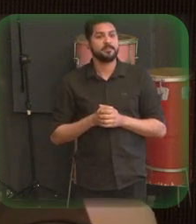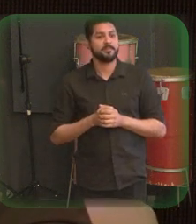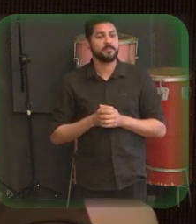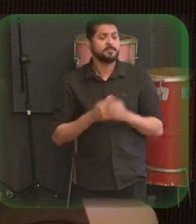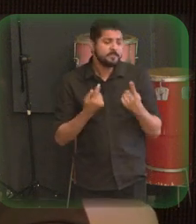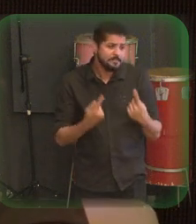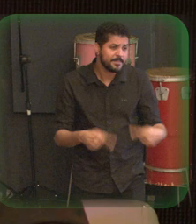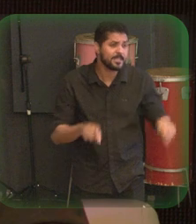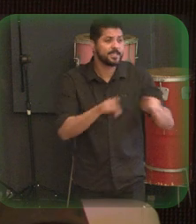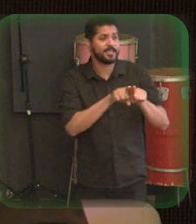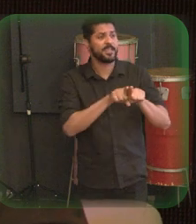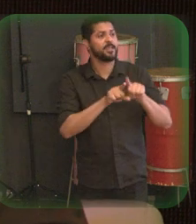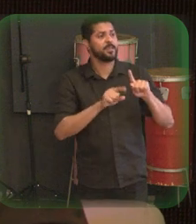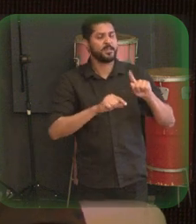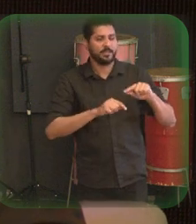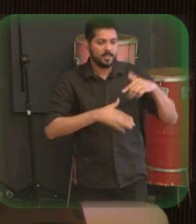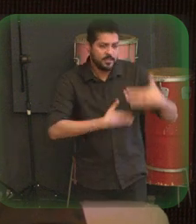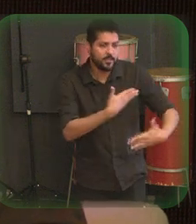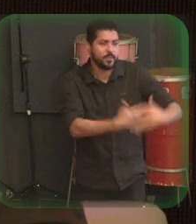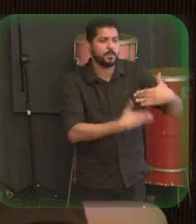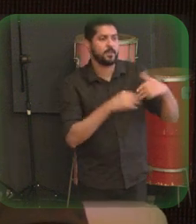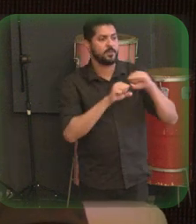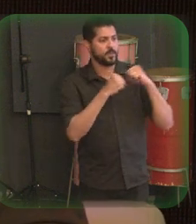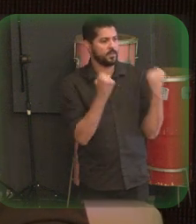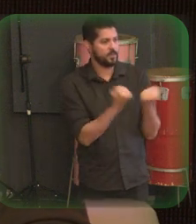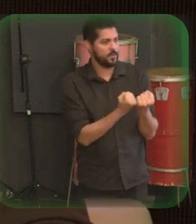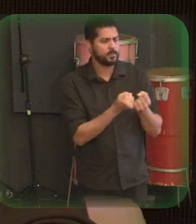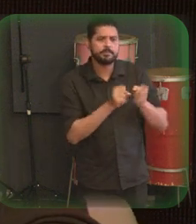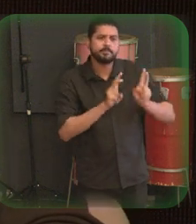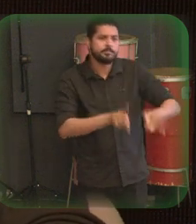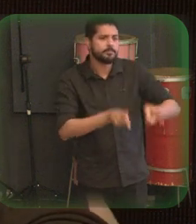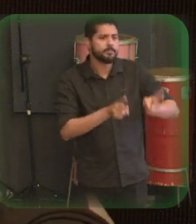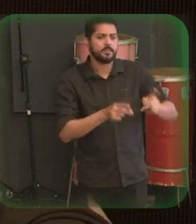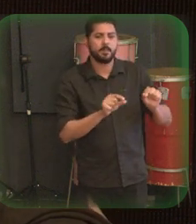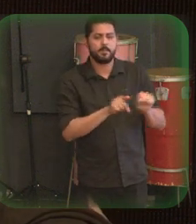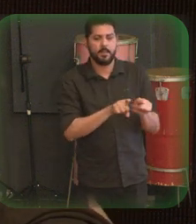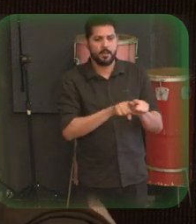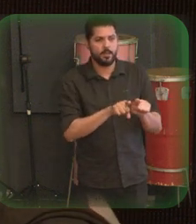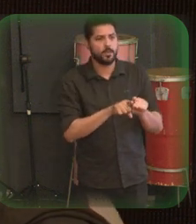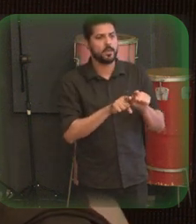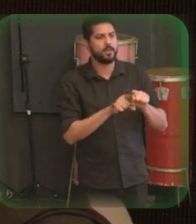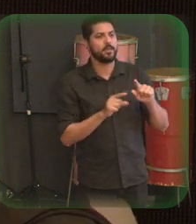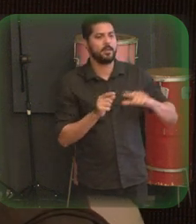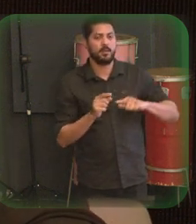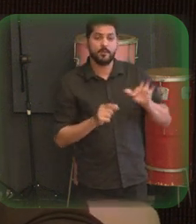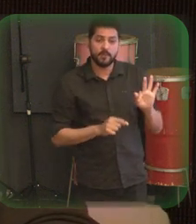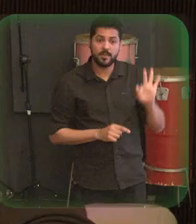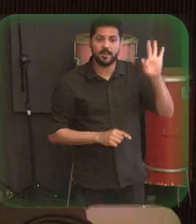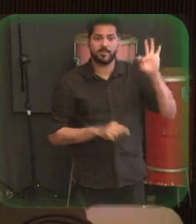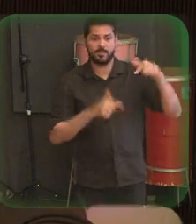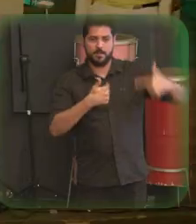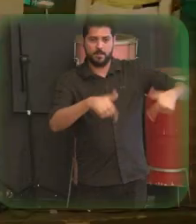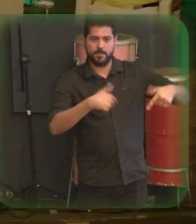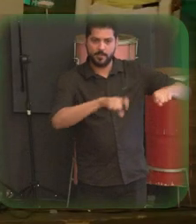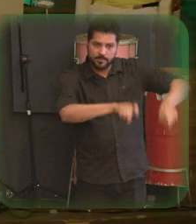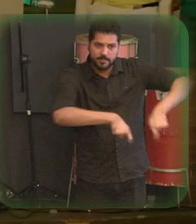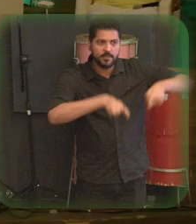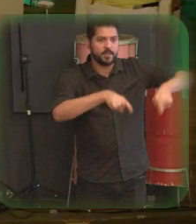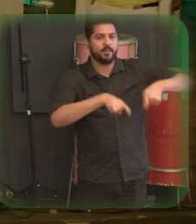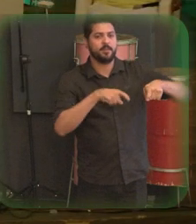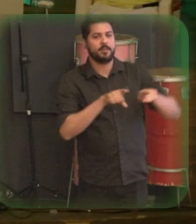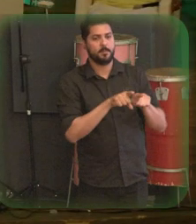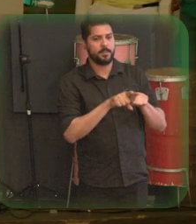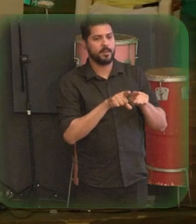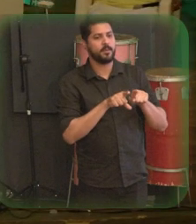os parceiros, né, os movimentos sociais aqui presentes, temos o Antenor Martins, da Federação dos Trabalhadores Rurais e